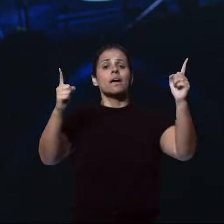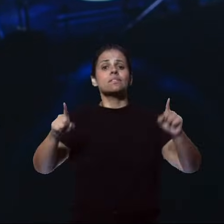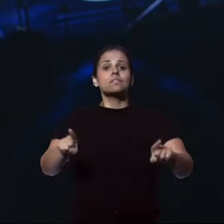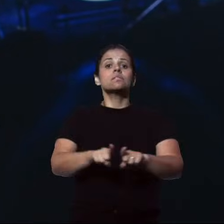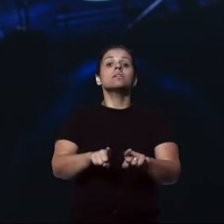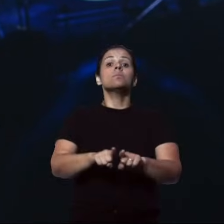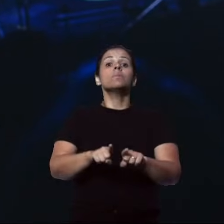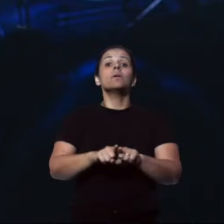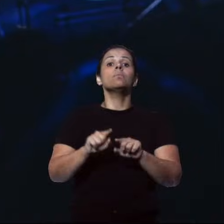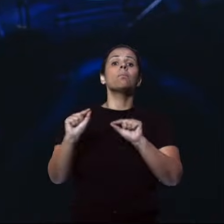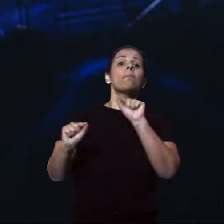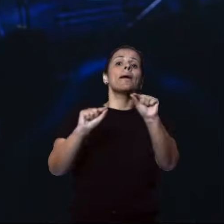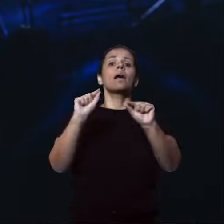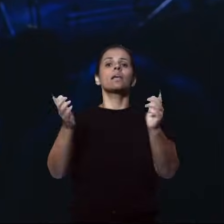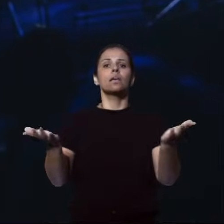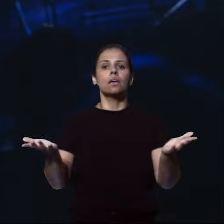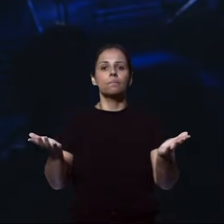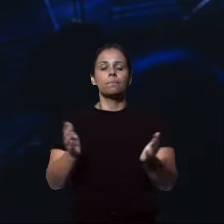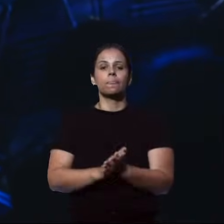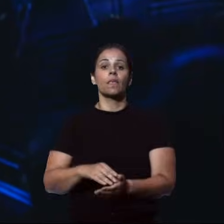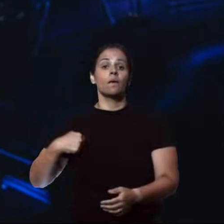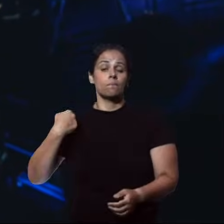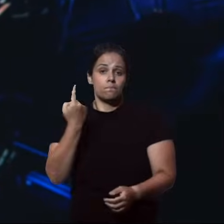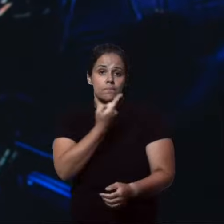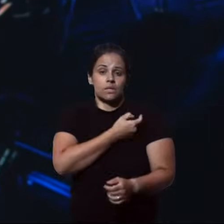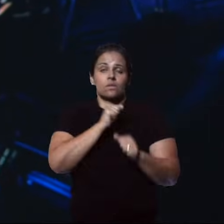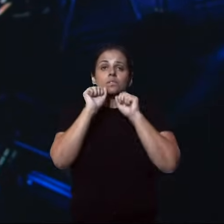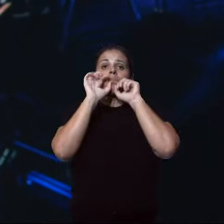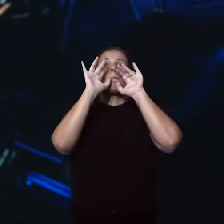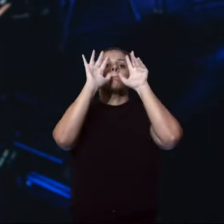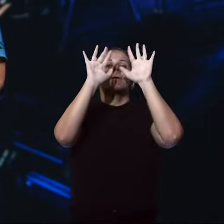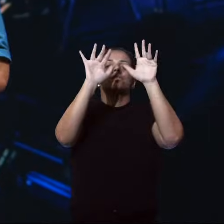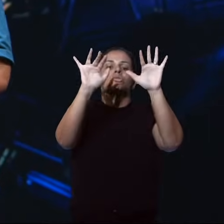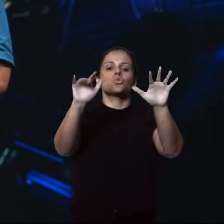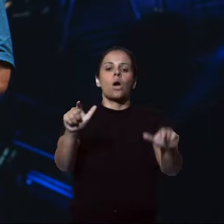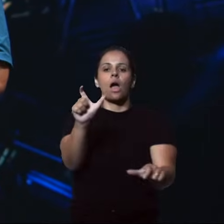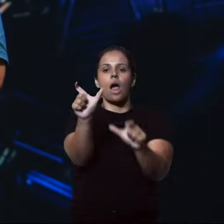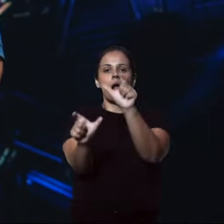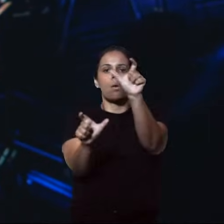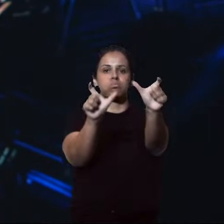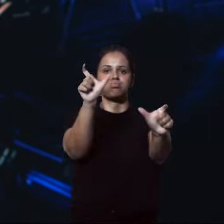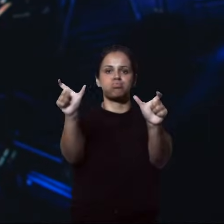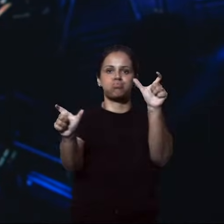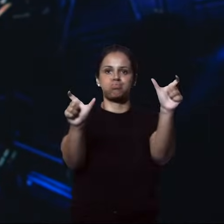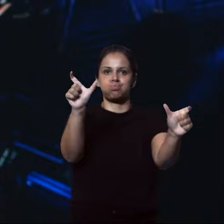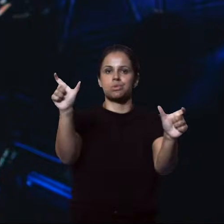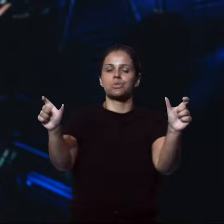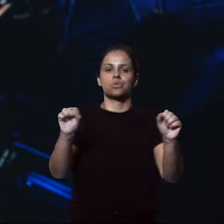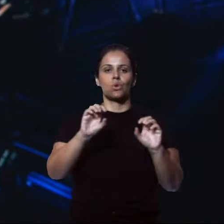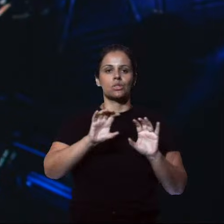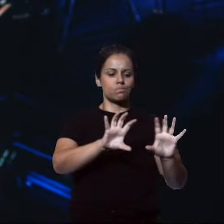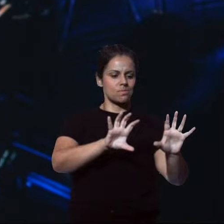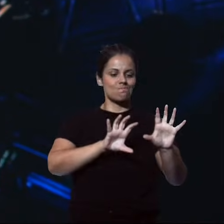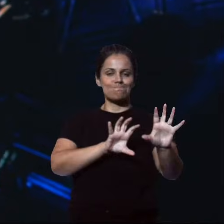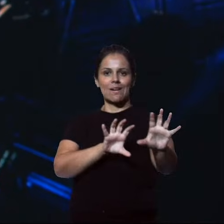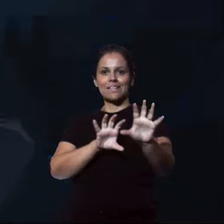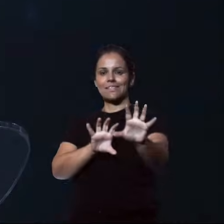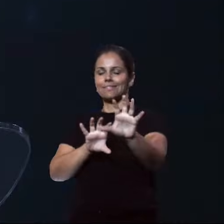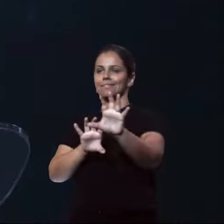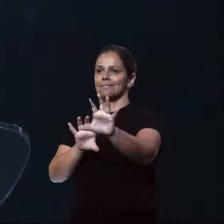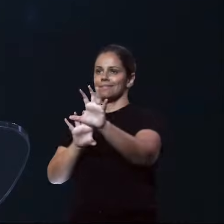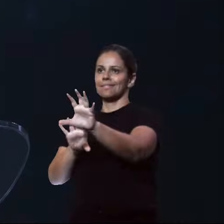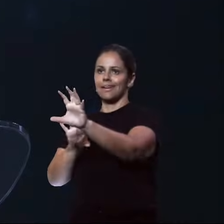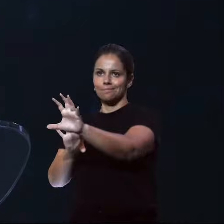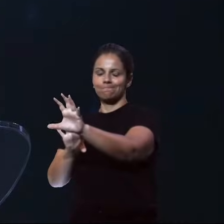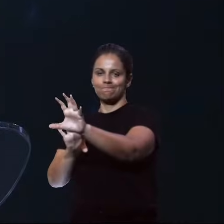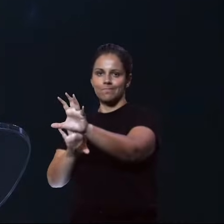nosso próprio benefício, mas sim para que a gente possa abençoar outras pessoas. Salomão foi visitado por Deus com sabedoria porque